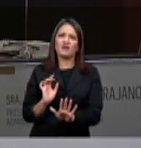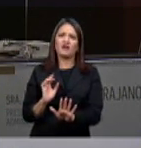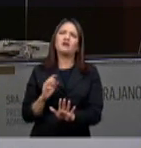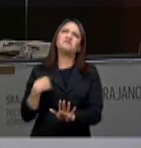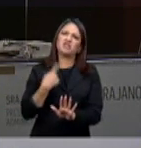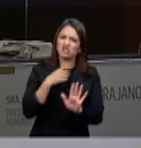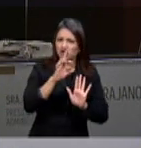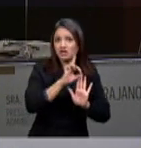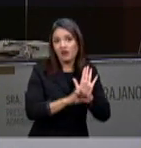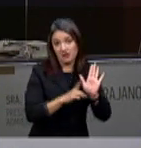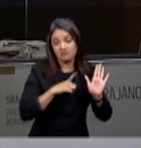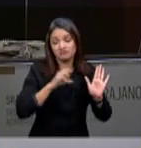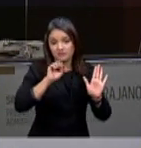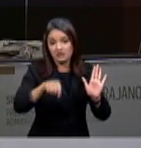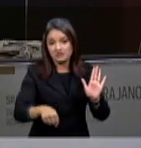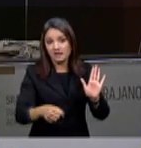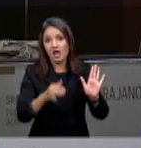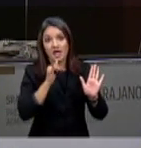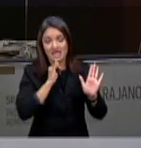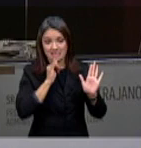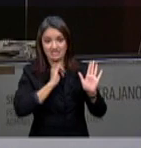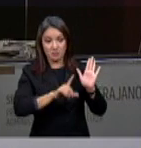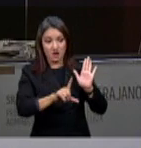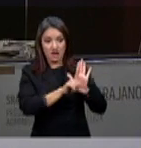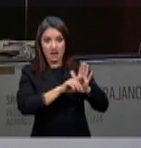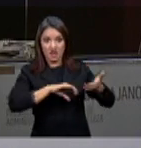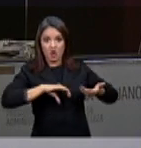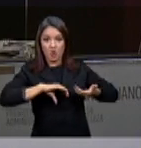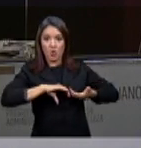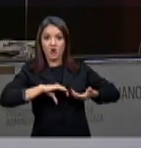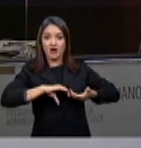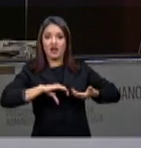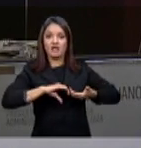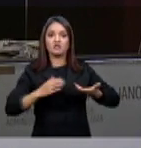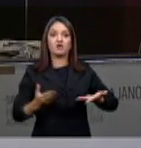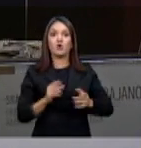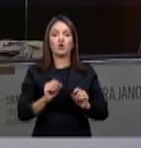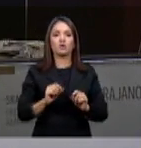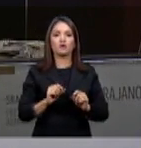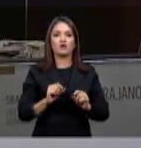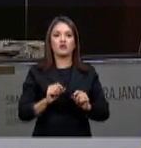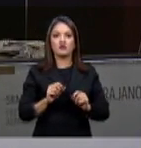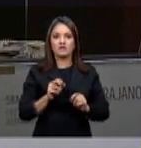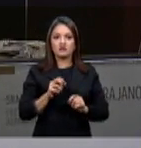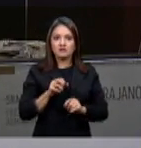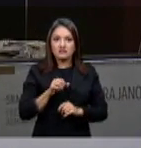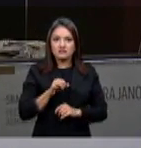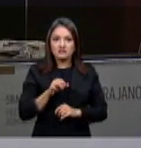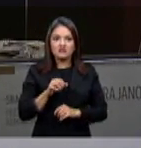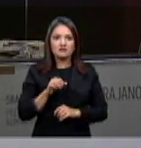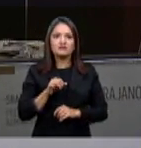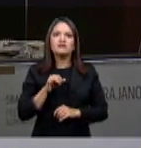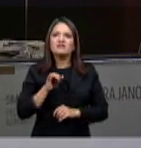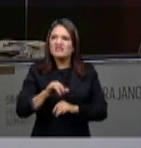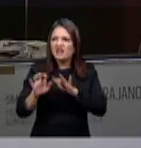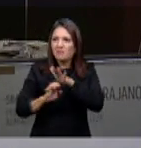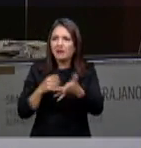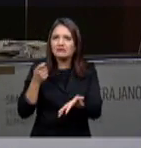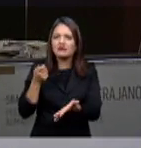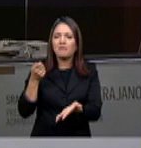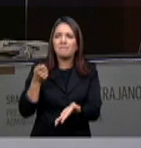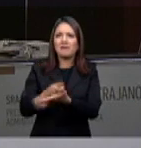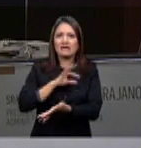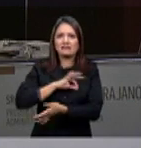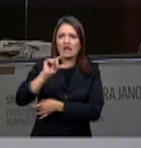tem direito por exemplo essa lei que tá aí no Congresso de punir quem não paga menos para mulher não vai resolver